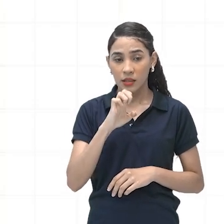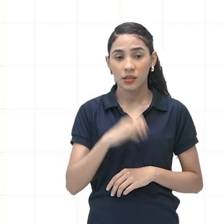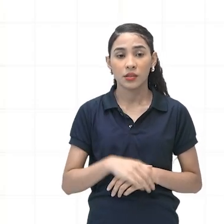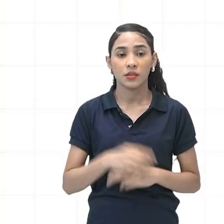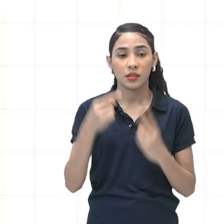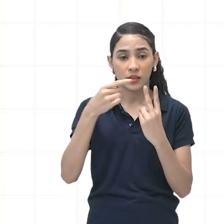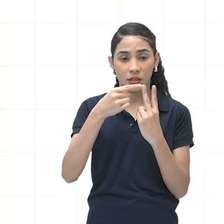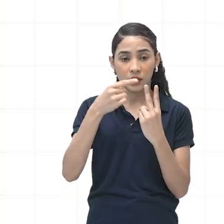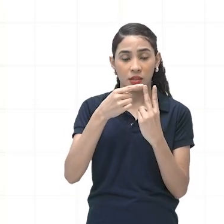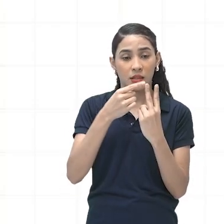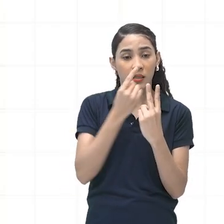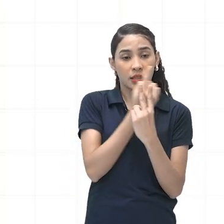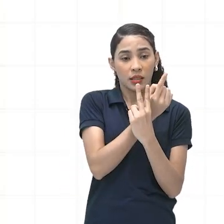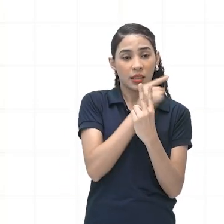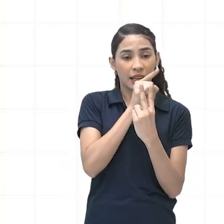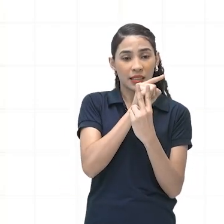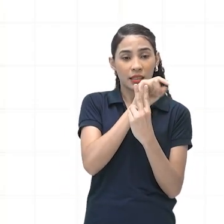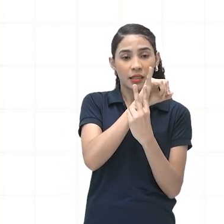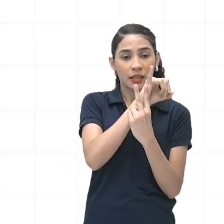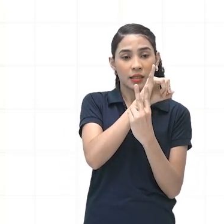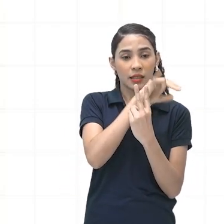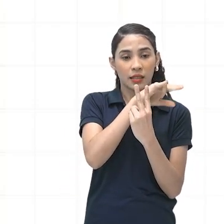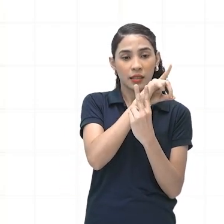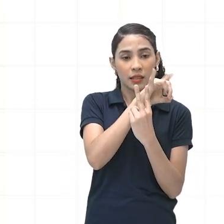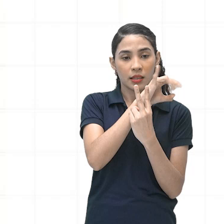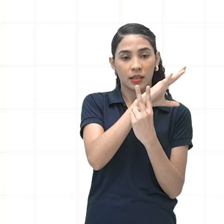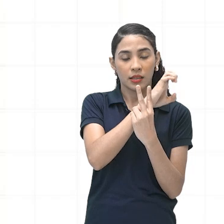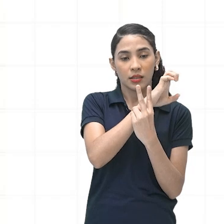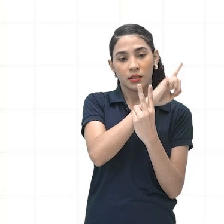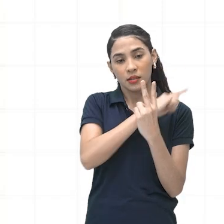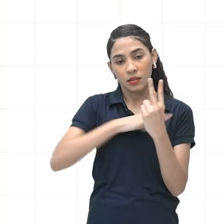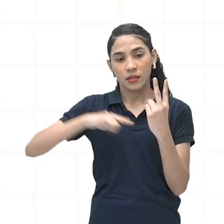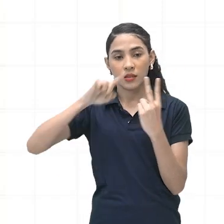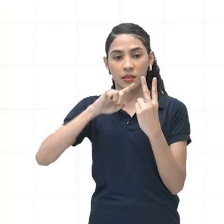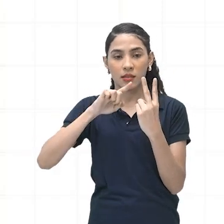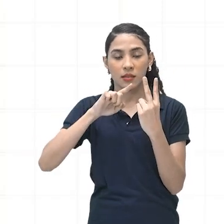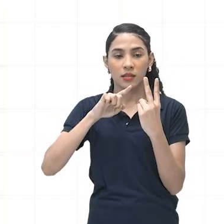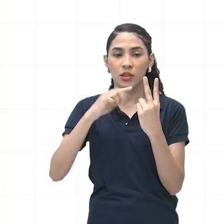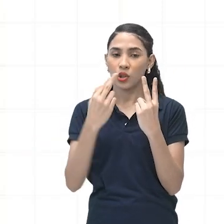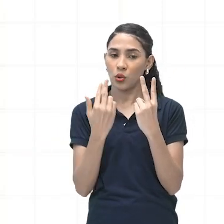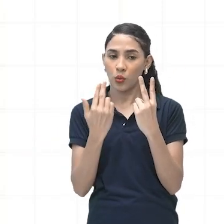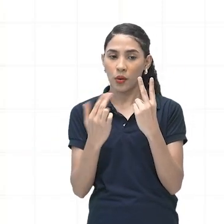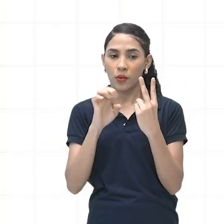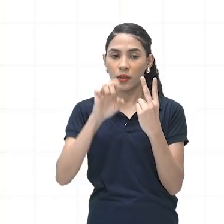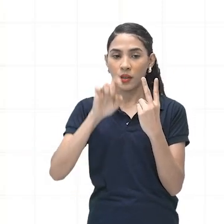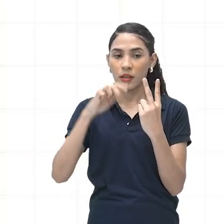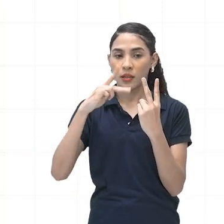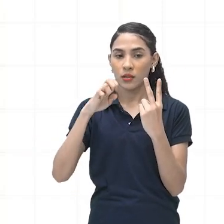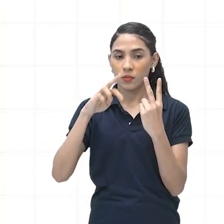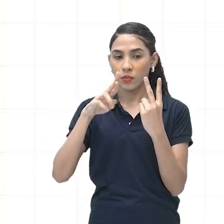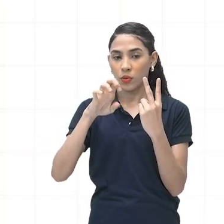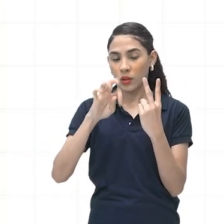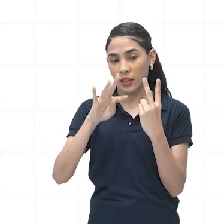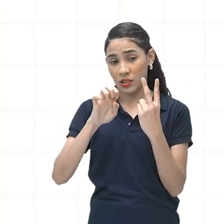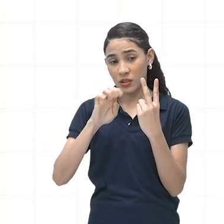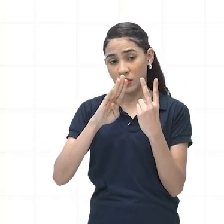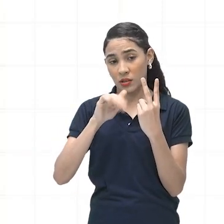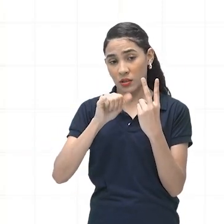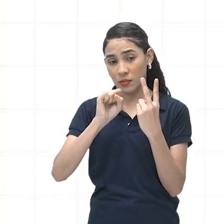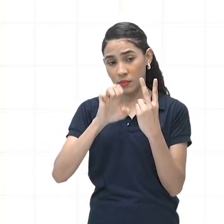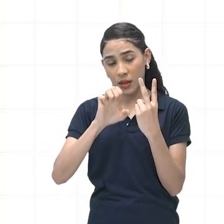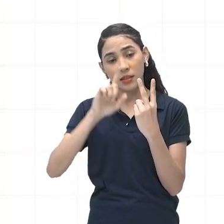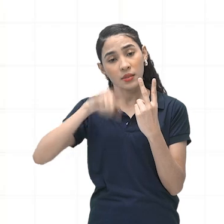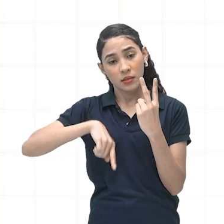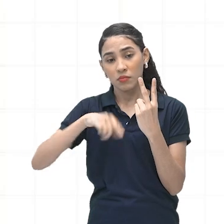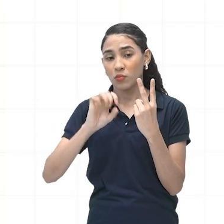ao expoente da base, do radicando, eu simplesmente vou escrever o